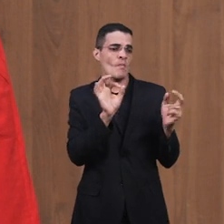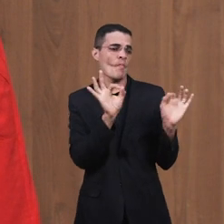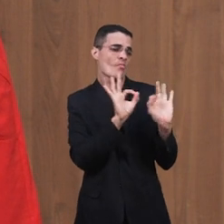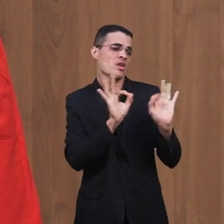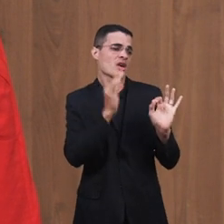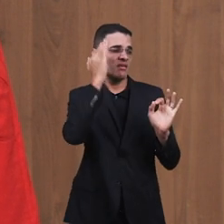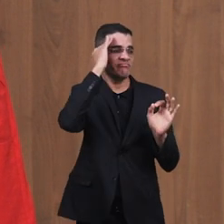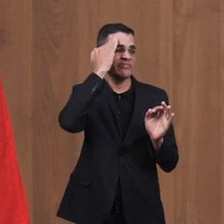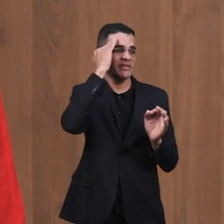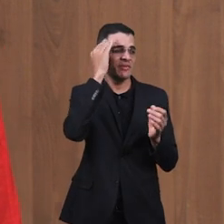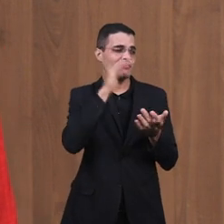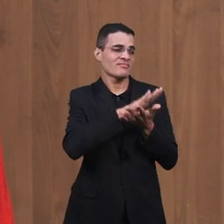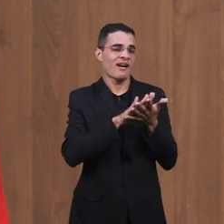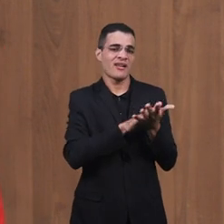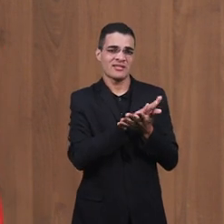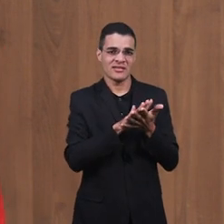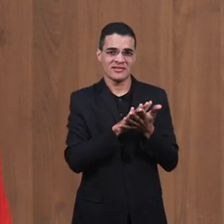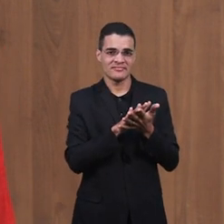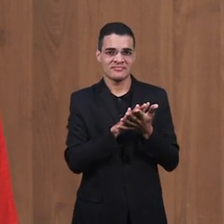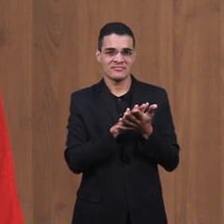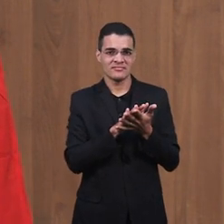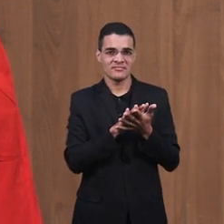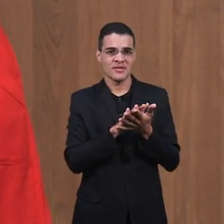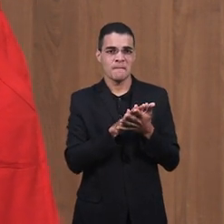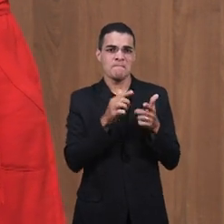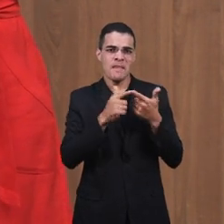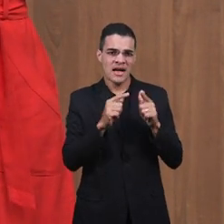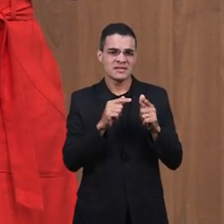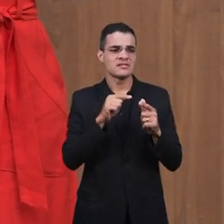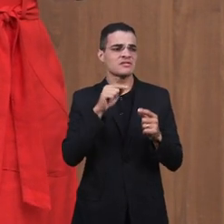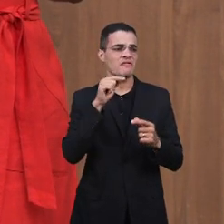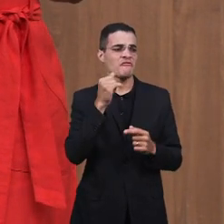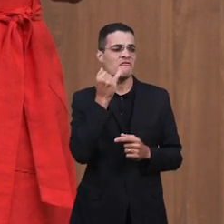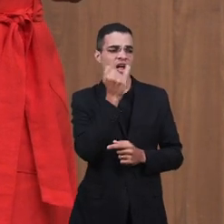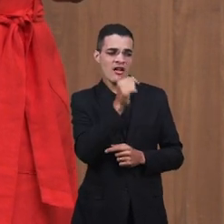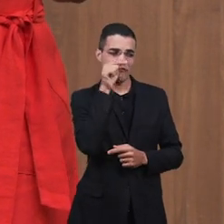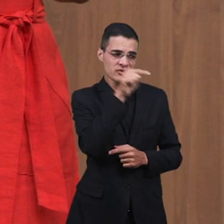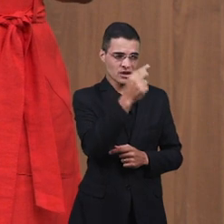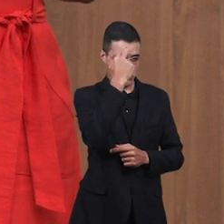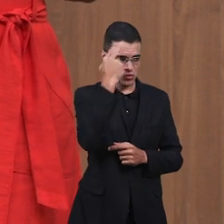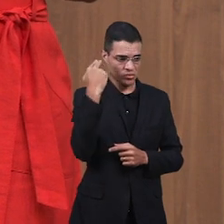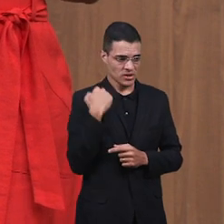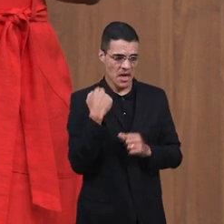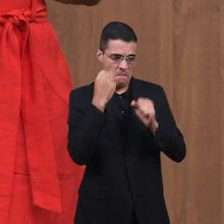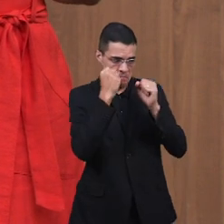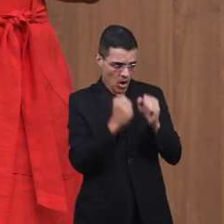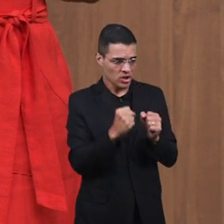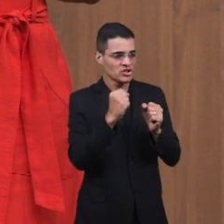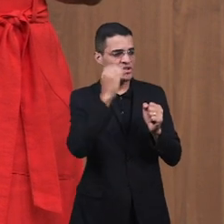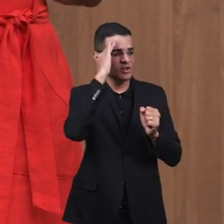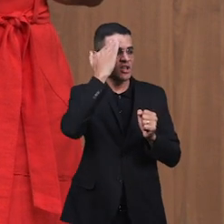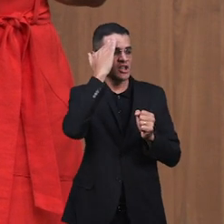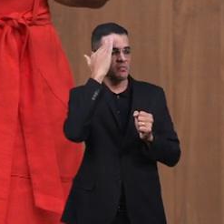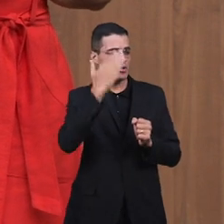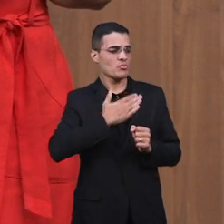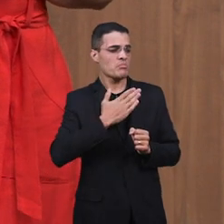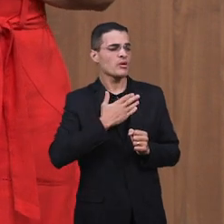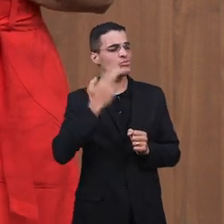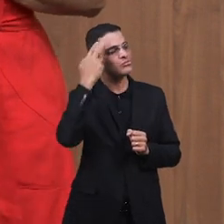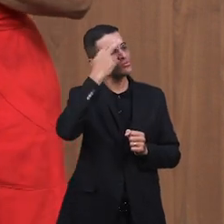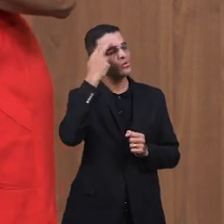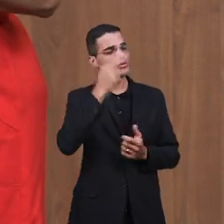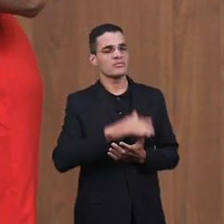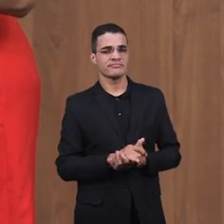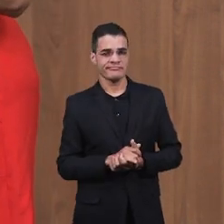conseguiu interpretar, mas que ouviu dizer que José poderia interpretar